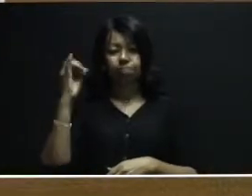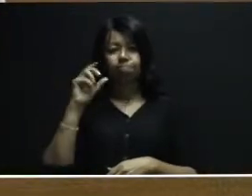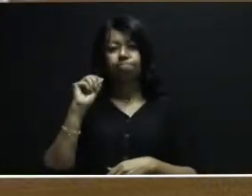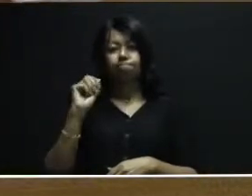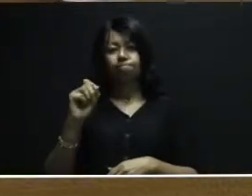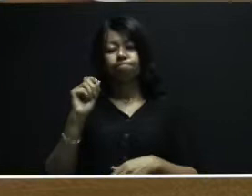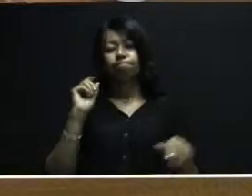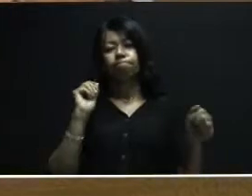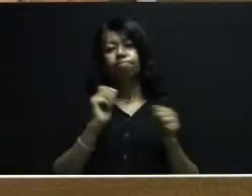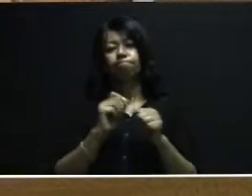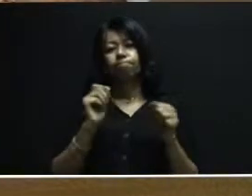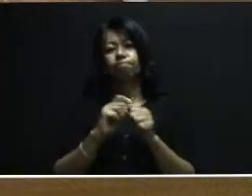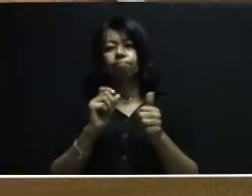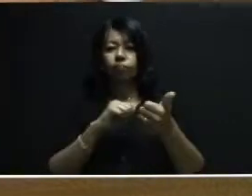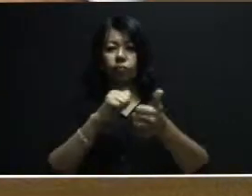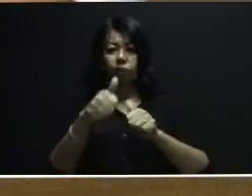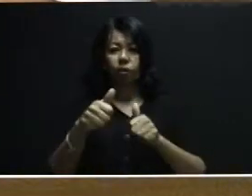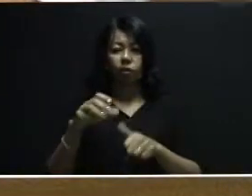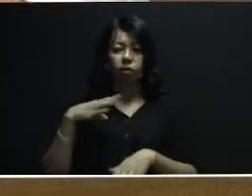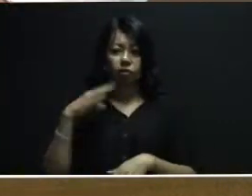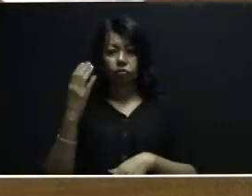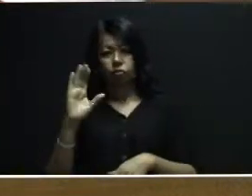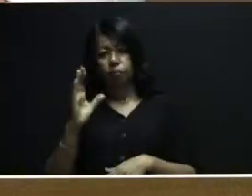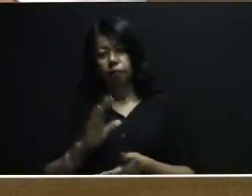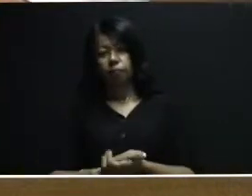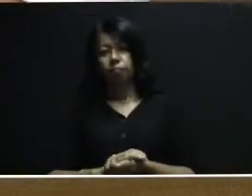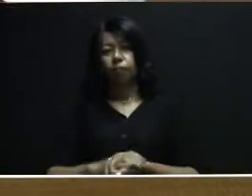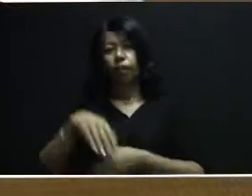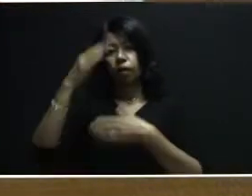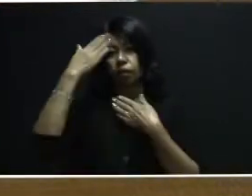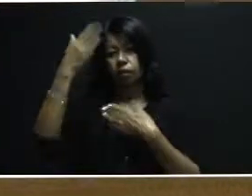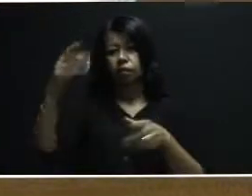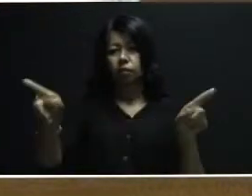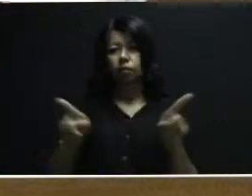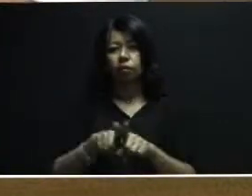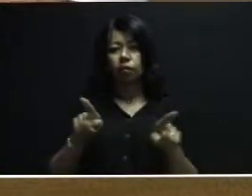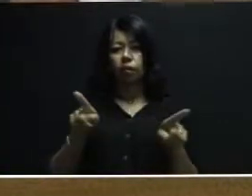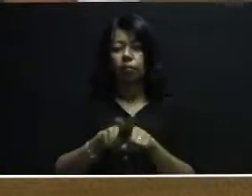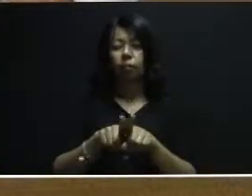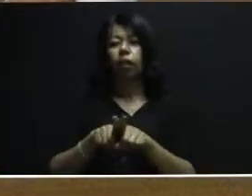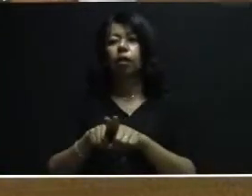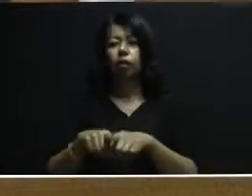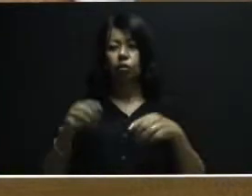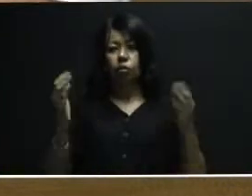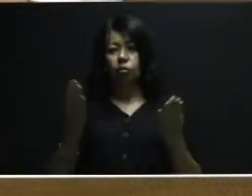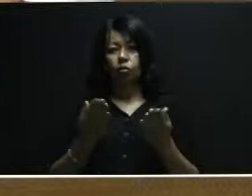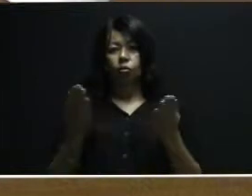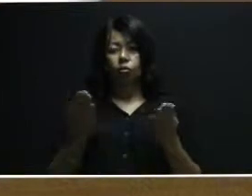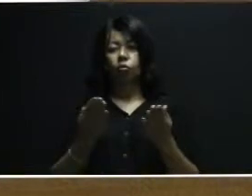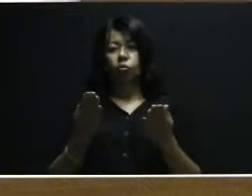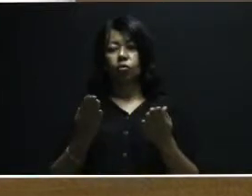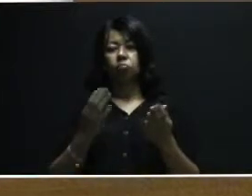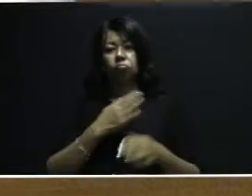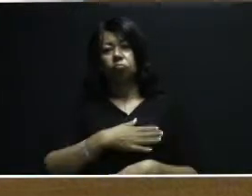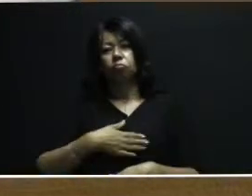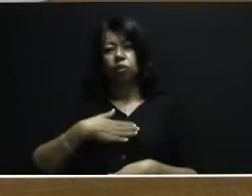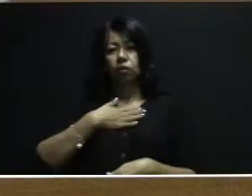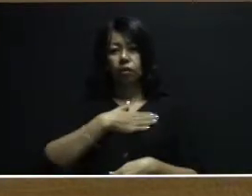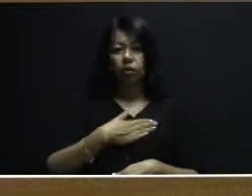para a realização dos esportes de Cubatão. Eu quero agradecer também, hoje foi motivo de muita satisfação de